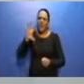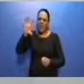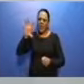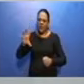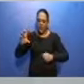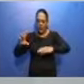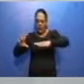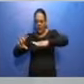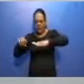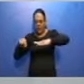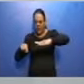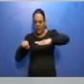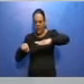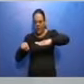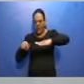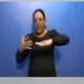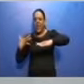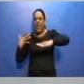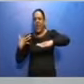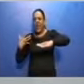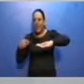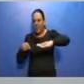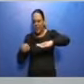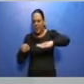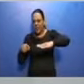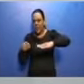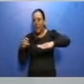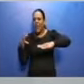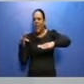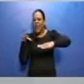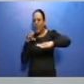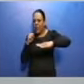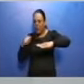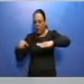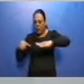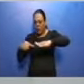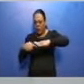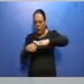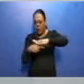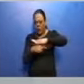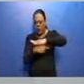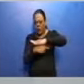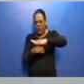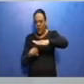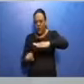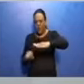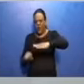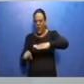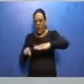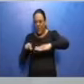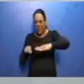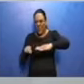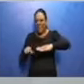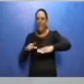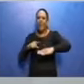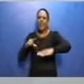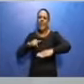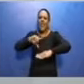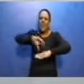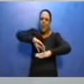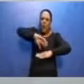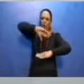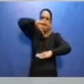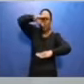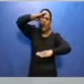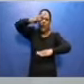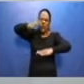elas deveriam ser regiões mais quentes e são regiões mais quentes. Só que as porções de relevo dessas regiões que estão próximas